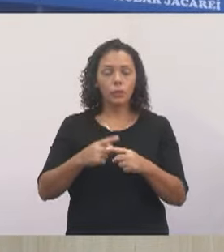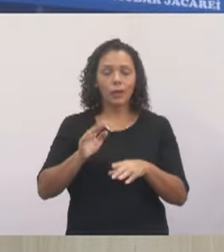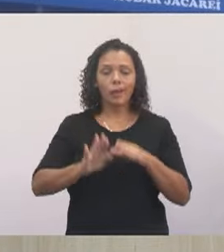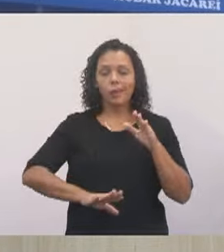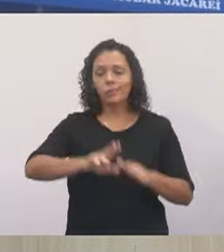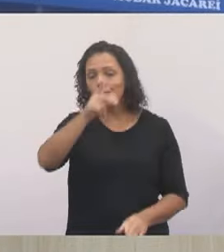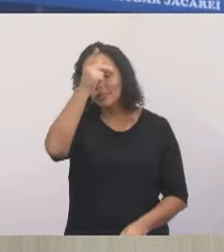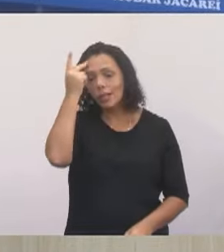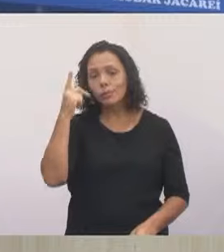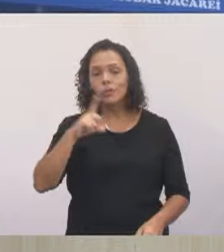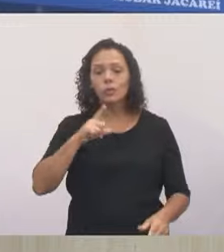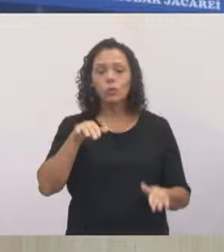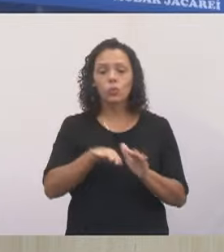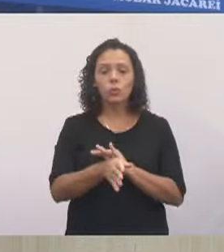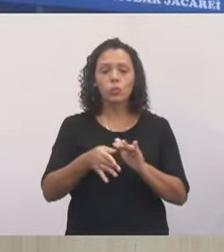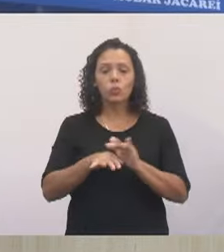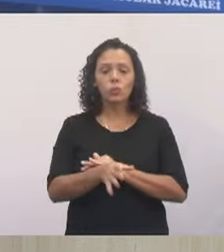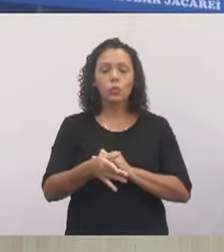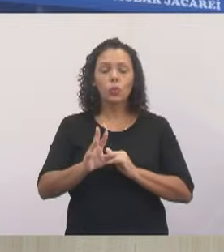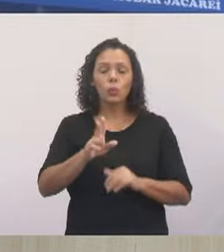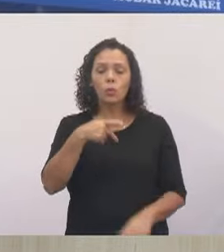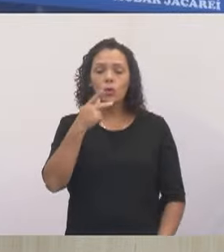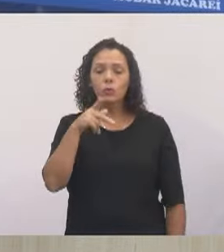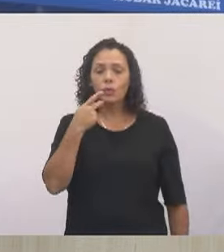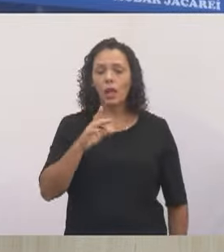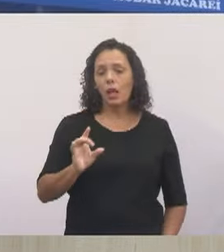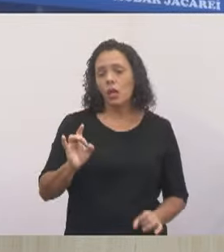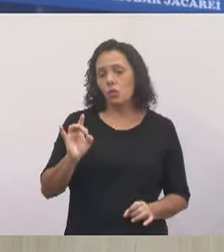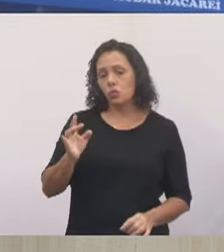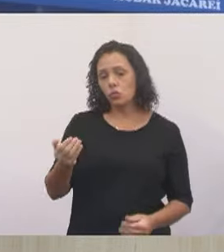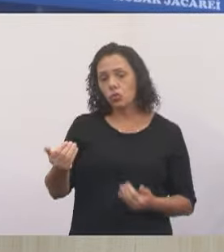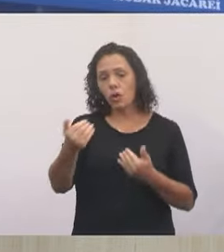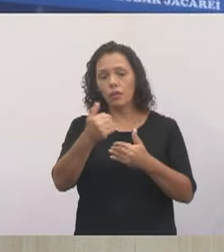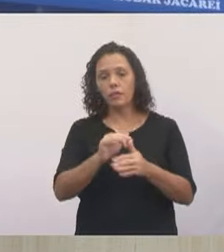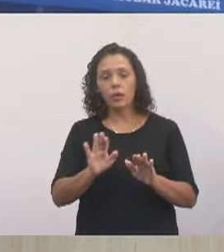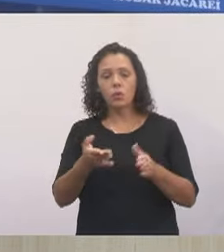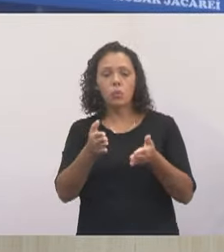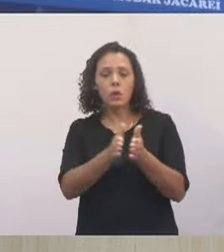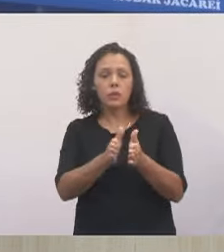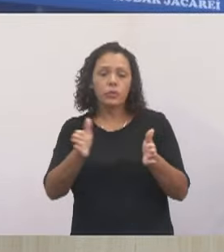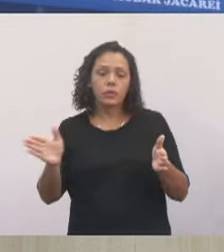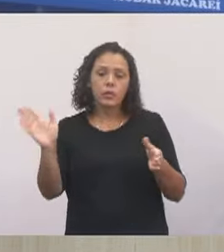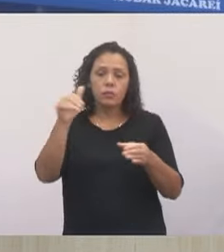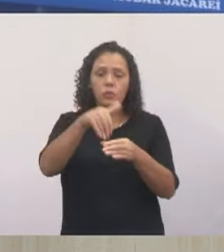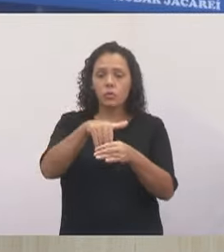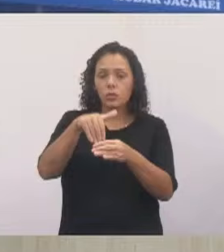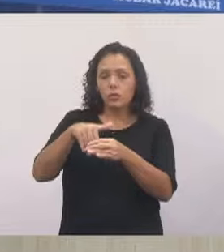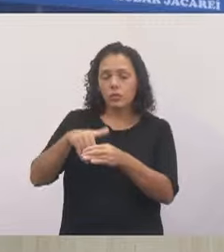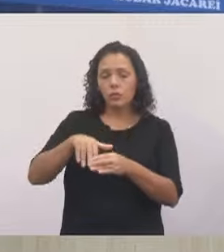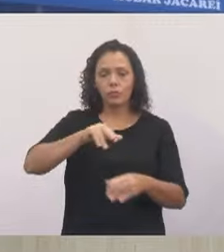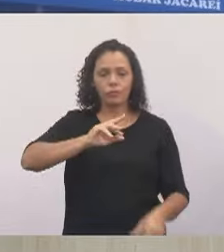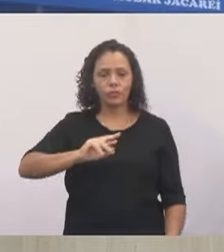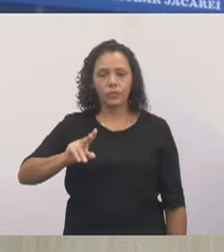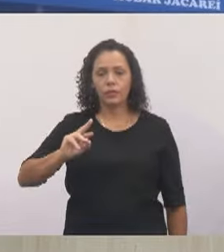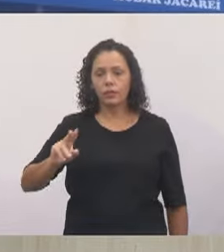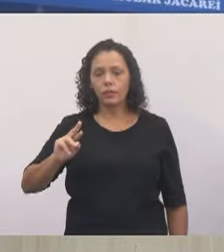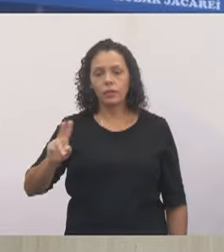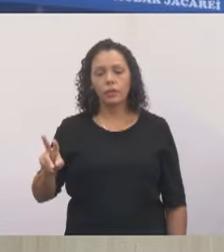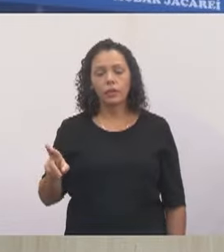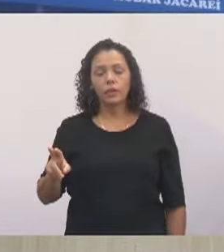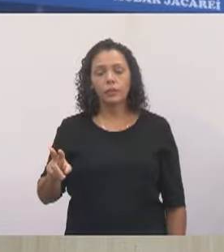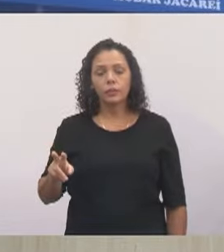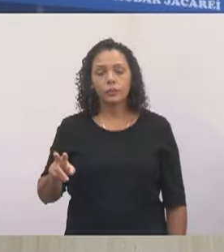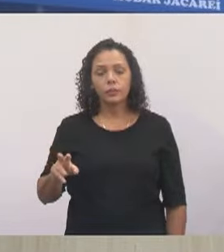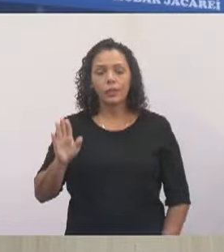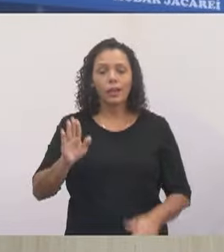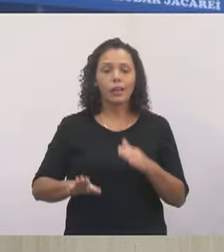mania de falar assim, ah, só vem aqui época de eleição. Não é. Eu estou nas beiras de campo. Às